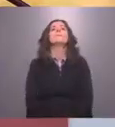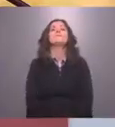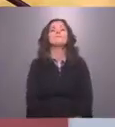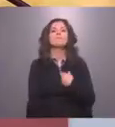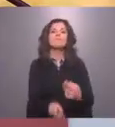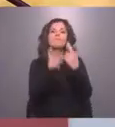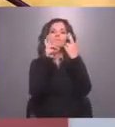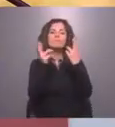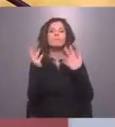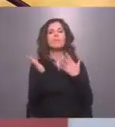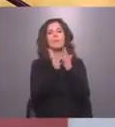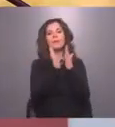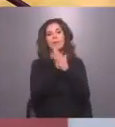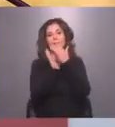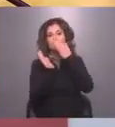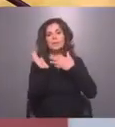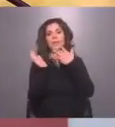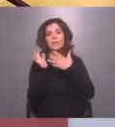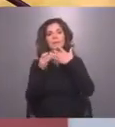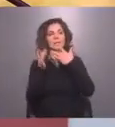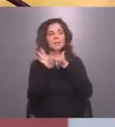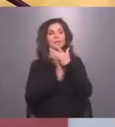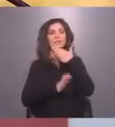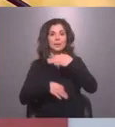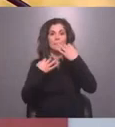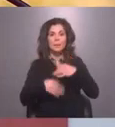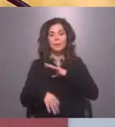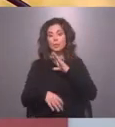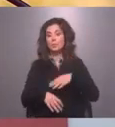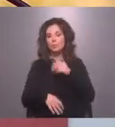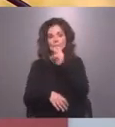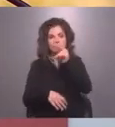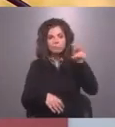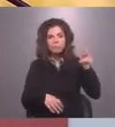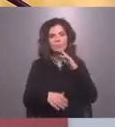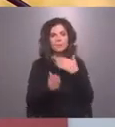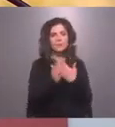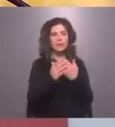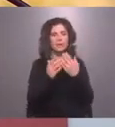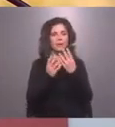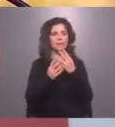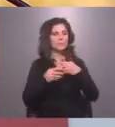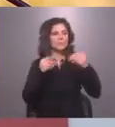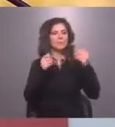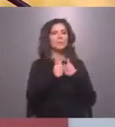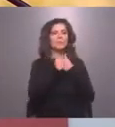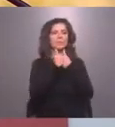Para que as igrejas cristãs de todo o mundo, guiadas pelo Espírito do